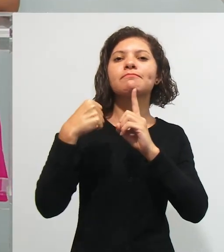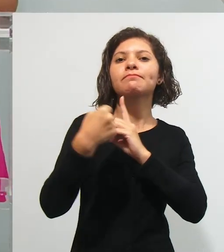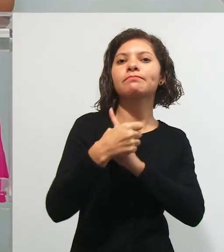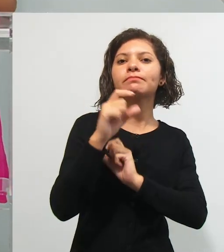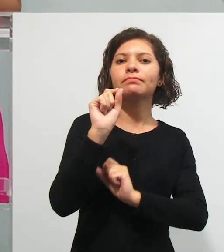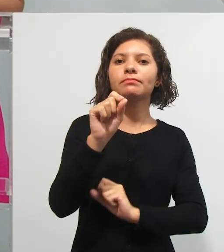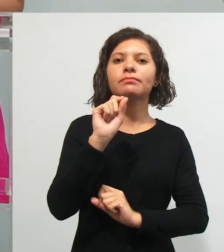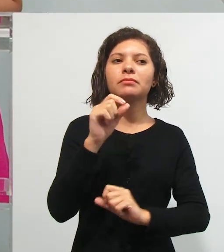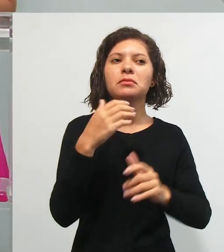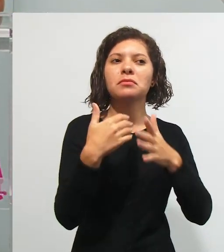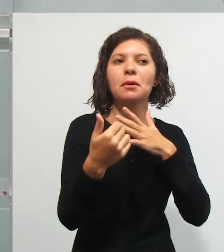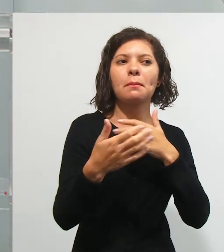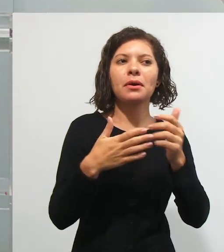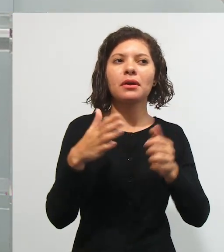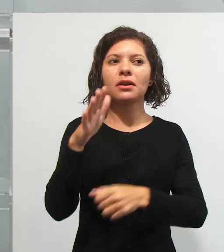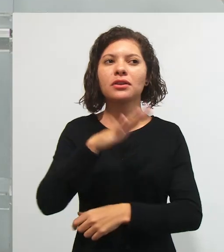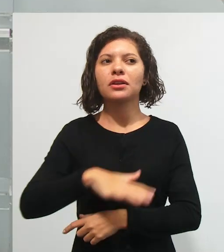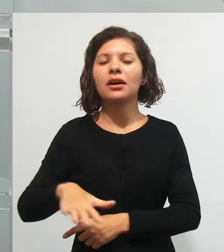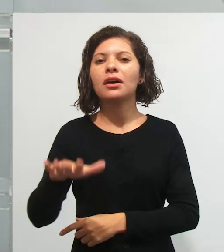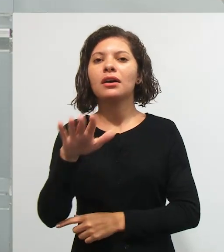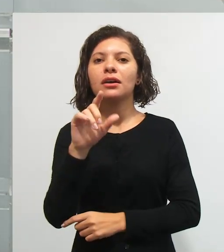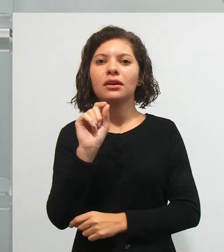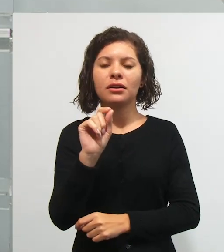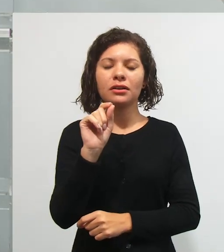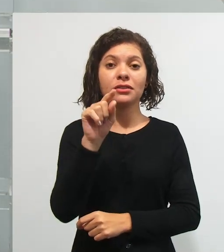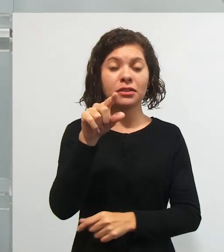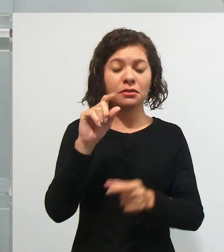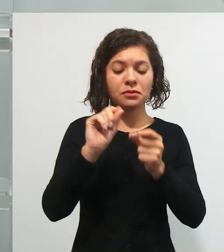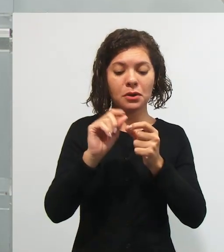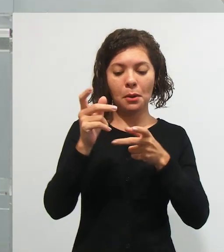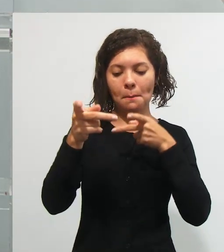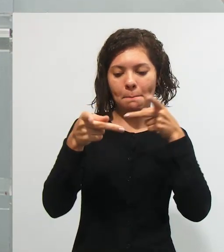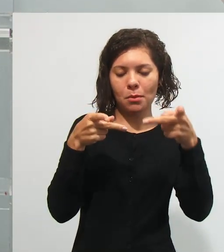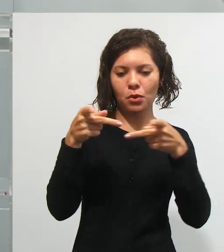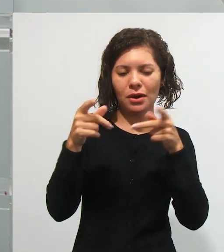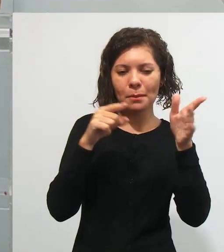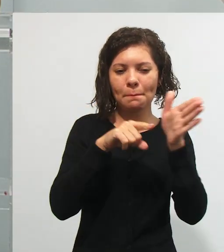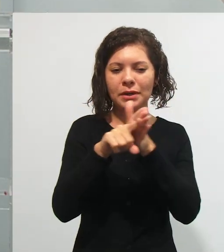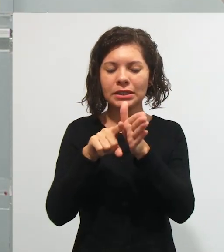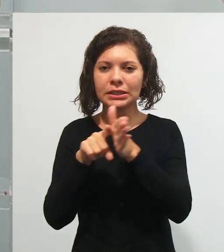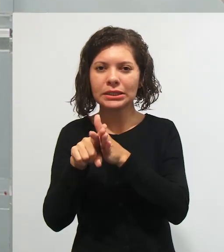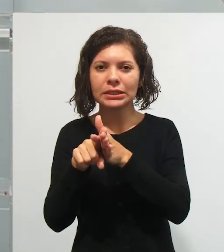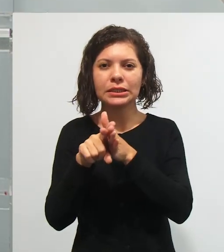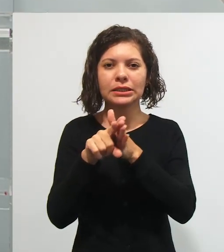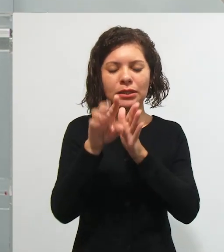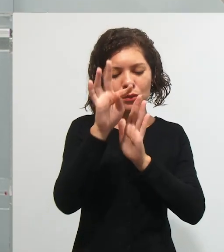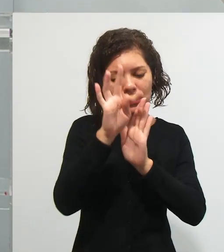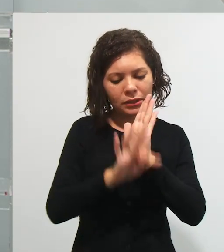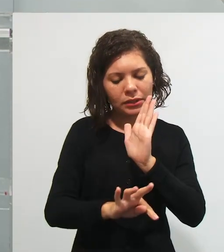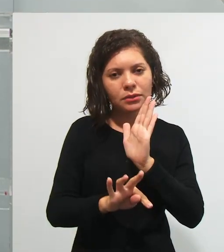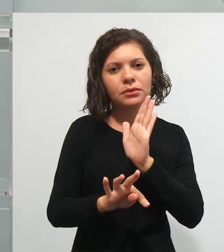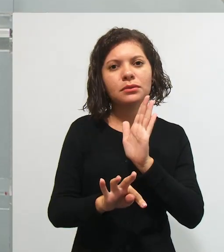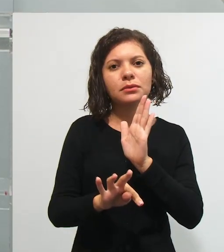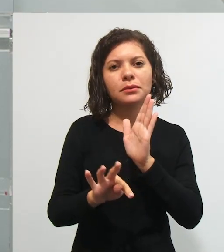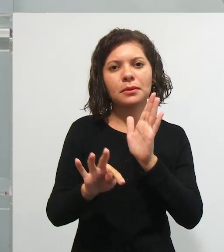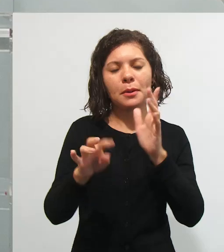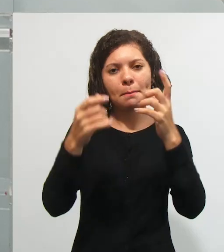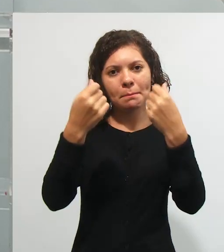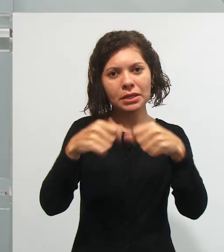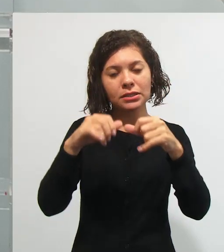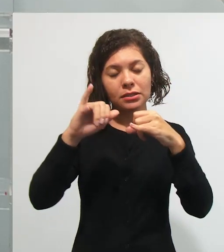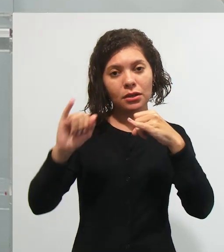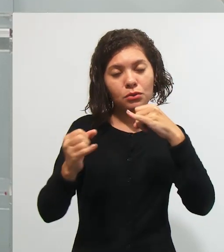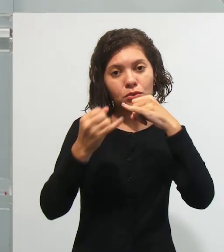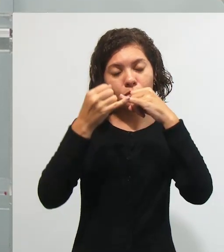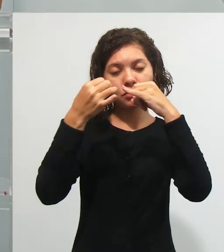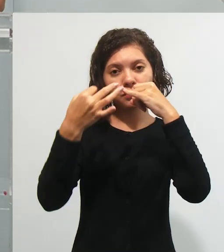área, se você for fazer um projeto de pesquisa, se você for pesquisar, se você for fazer um texto acadêmico em que exija uma justificativa, que é o porquê que